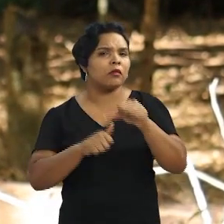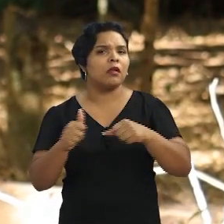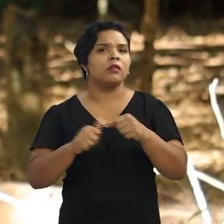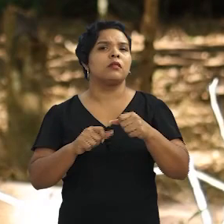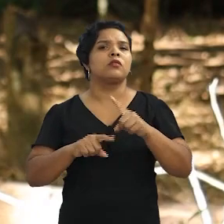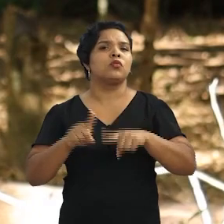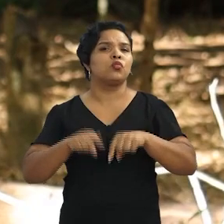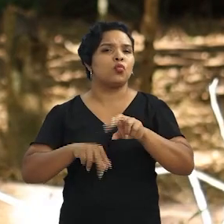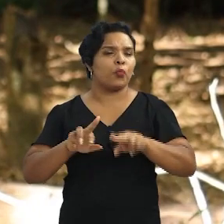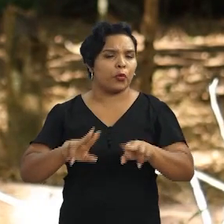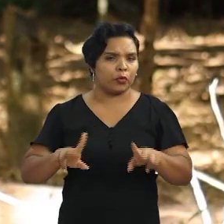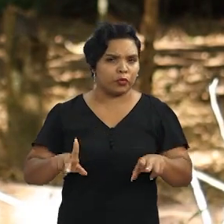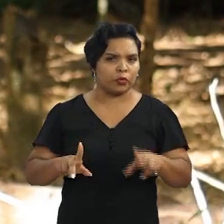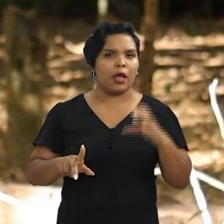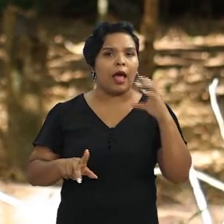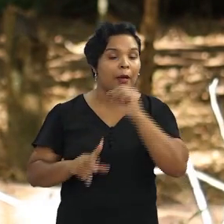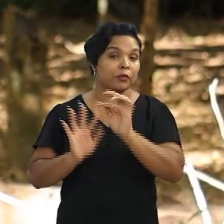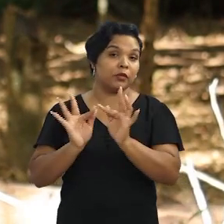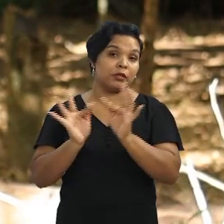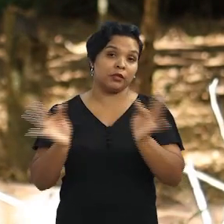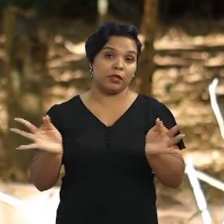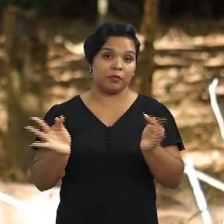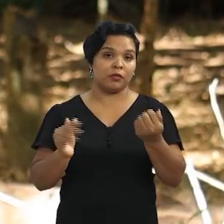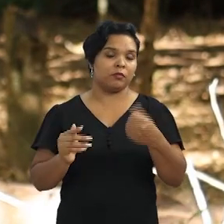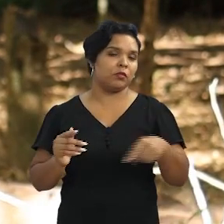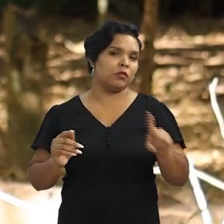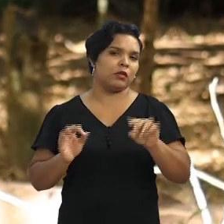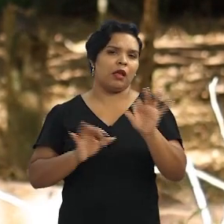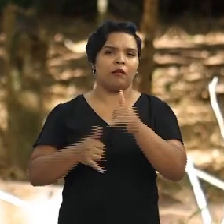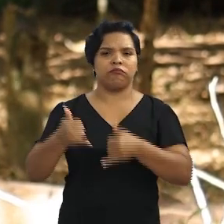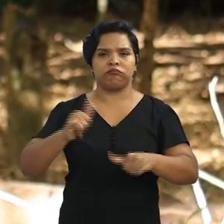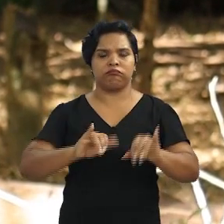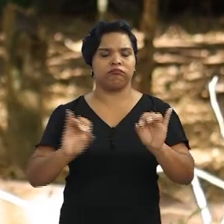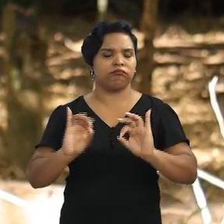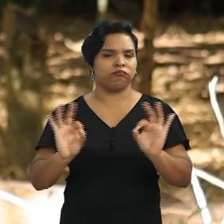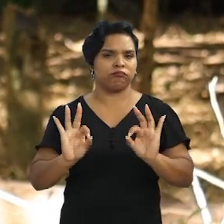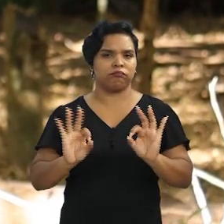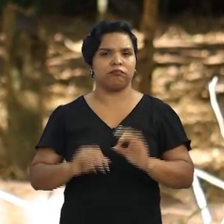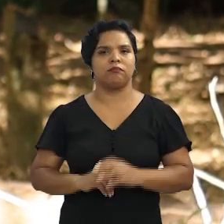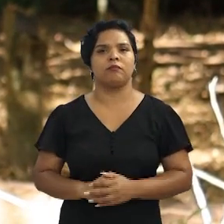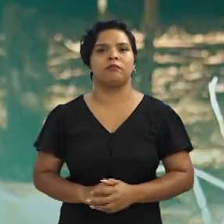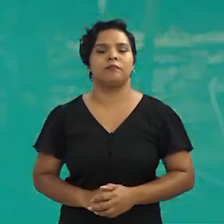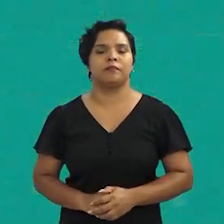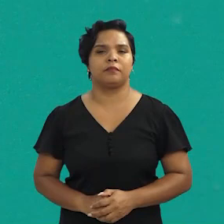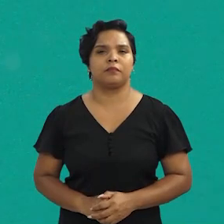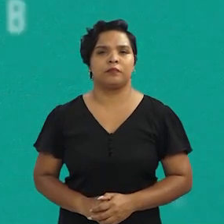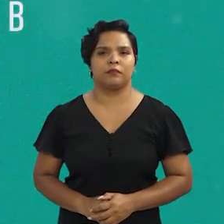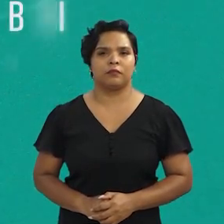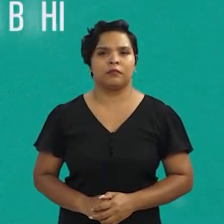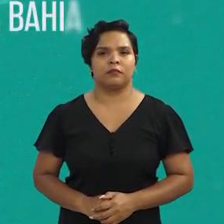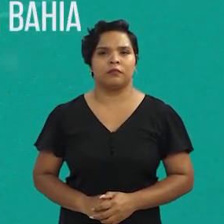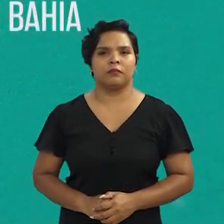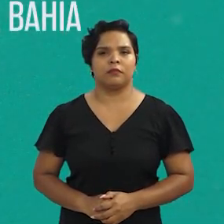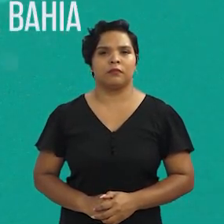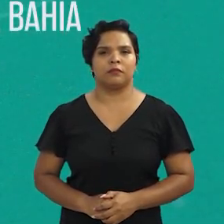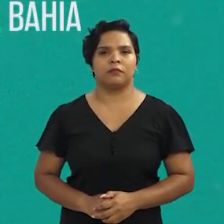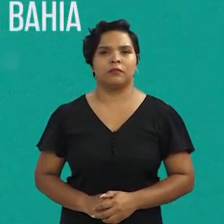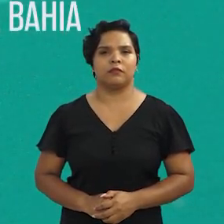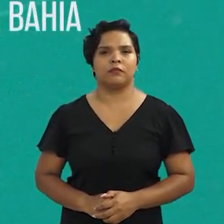possíveis adulterações no produto, de forma rápida, simples e sem utilizar reagentes químicos.